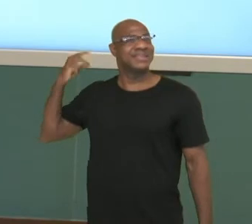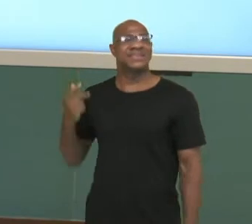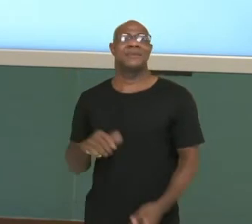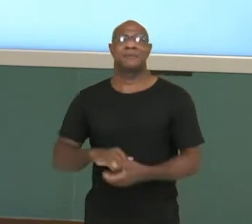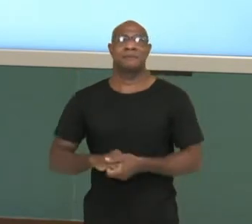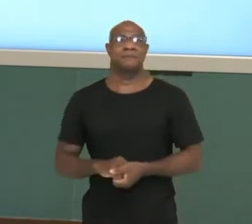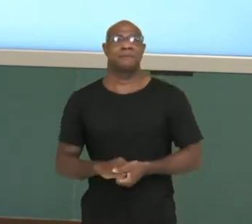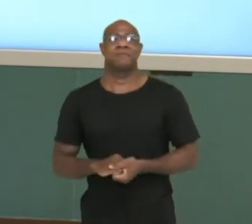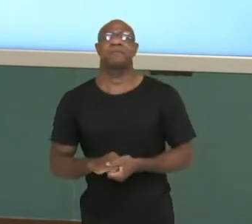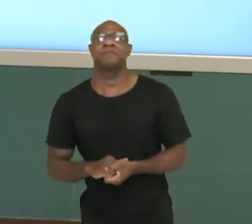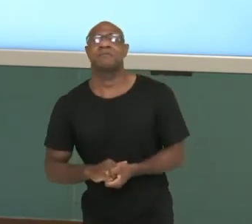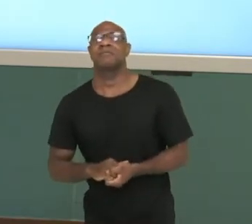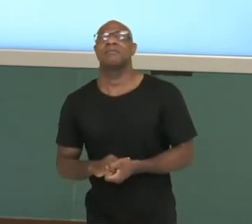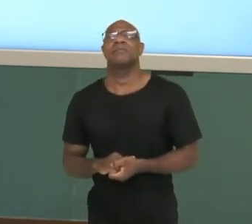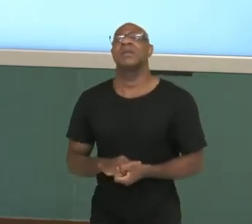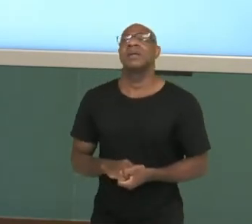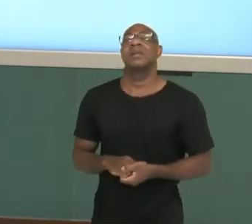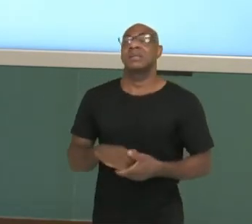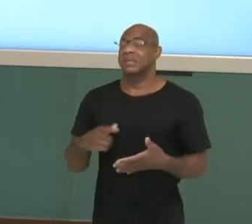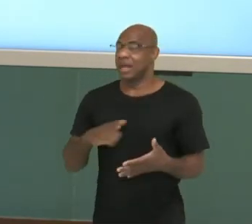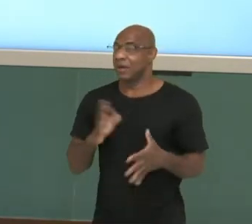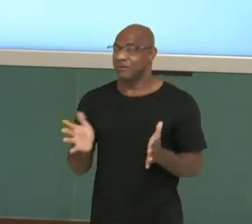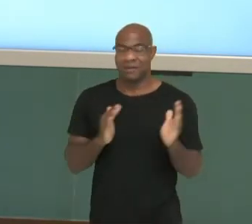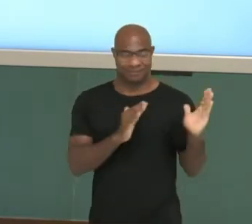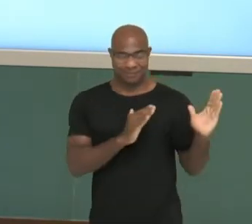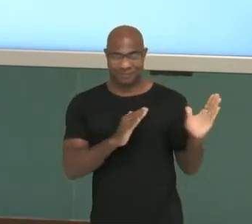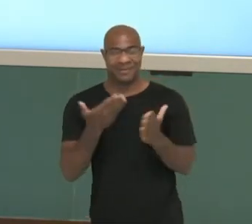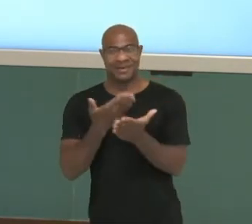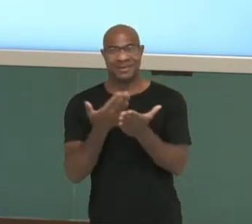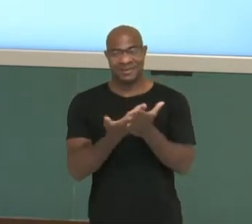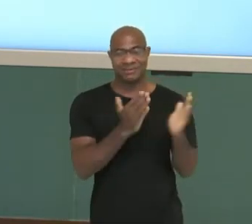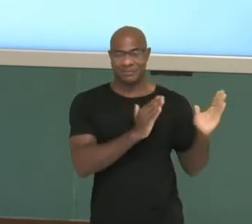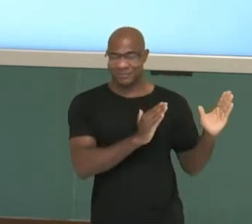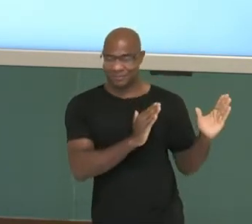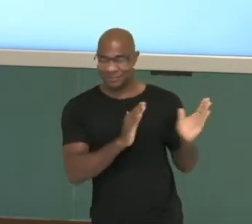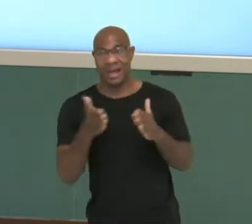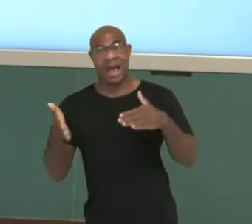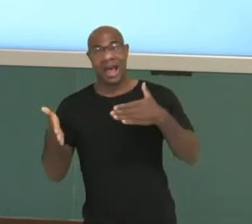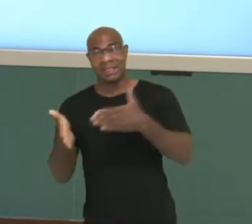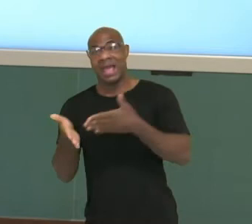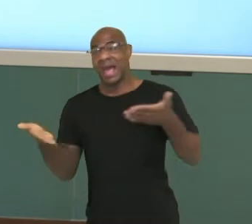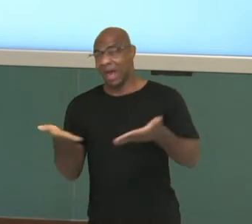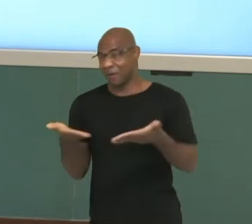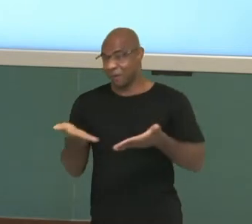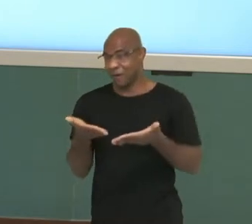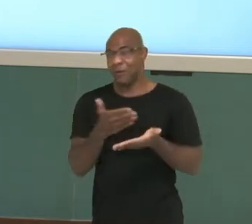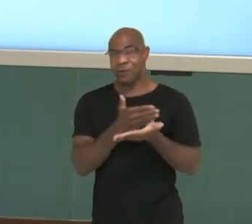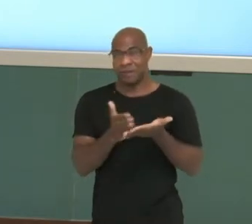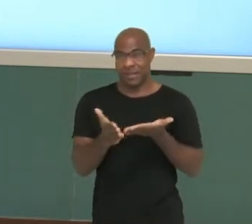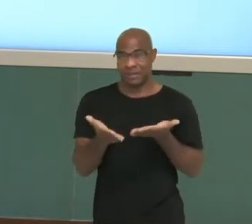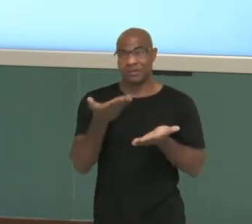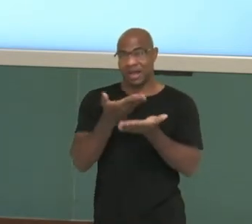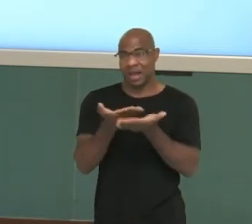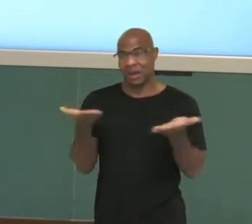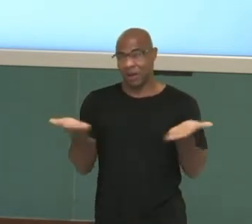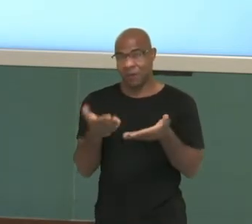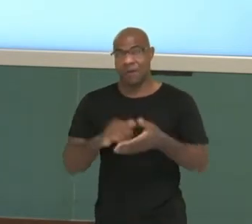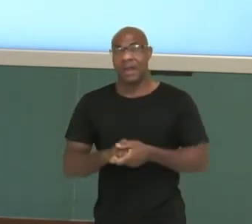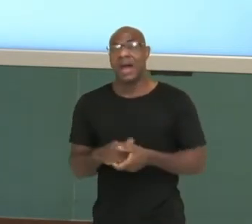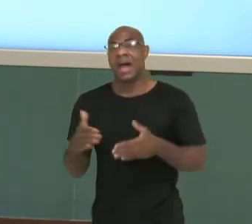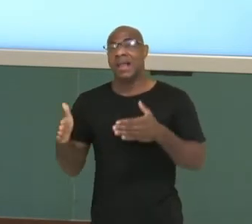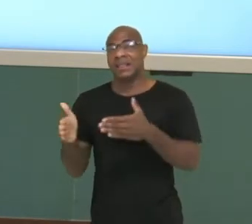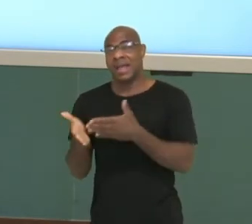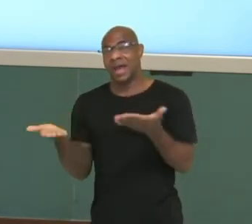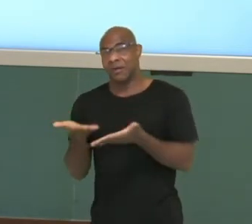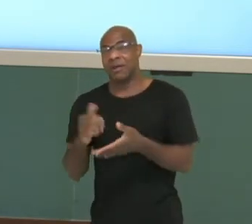ali. E tendo em vista tudo que nós vimos, né, do começo deste vídeo até agora, vamos